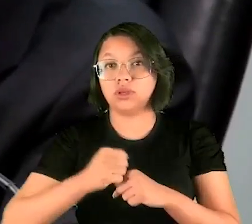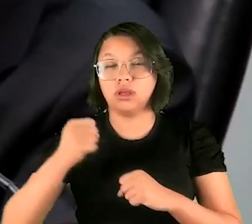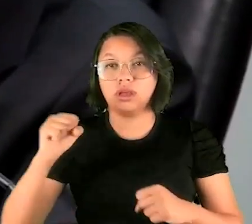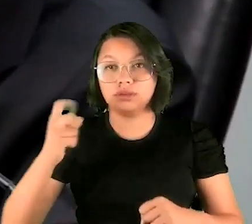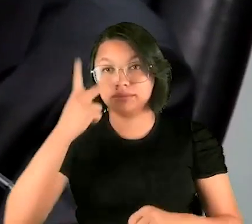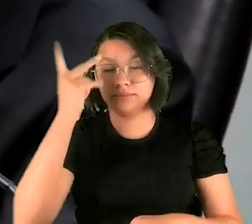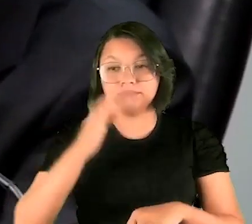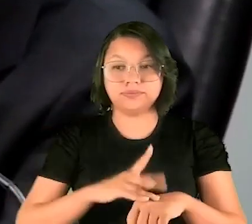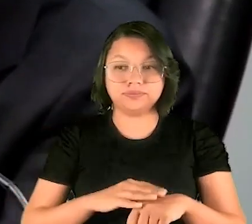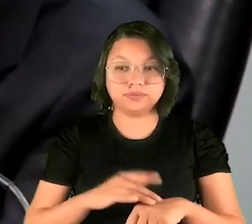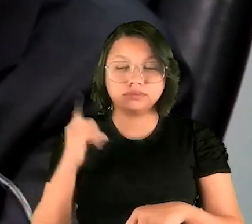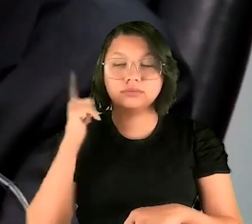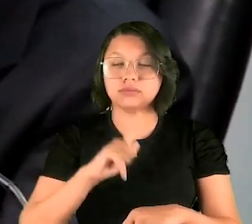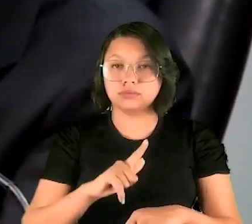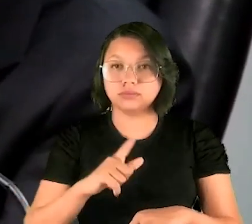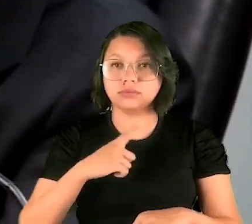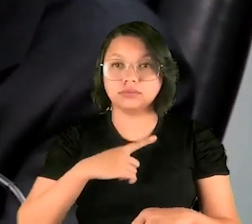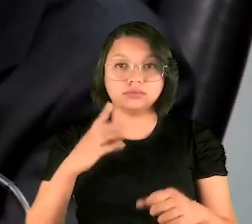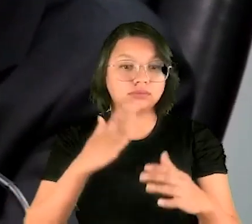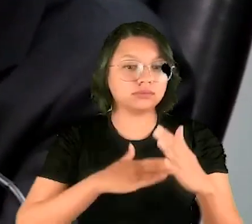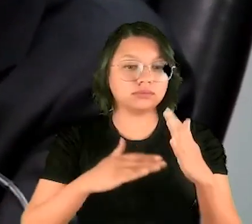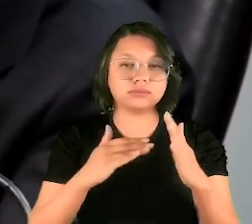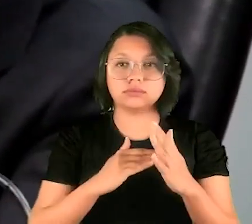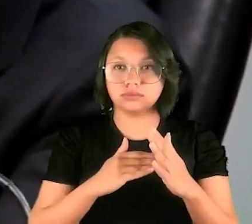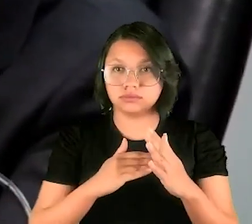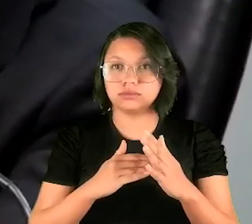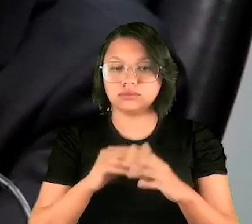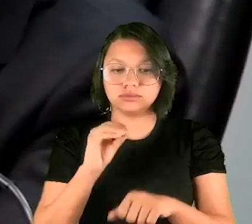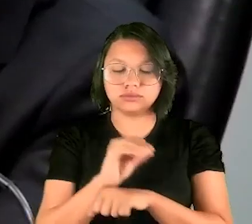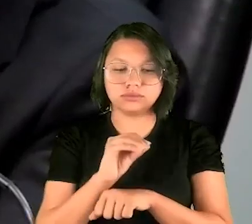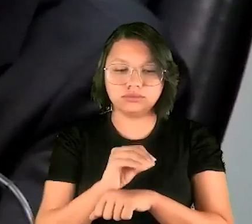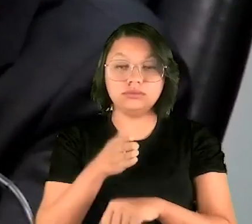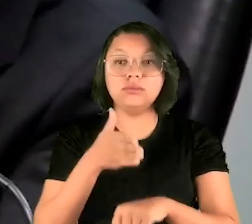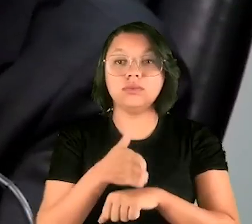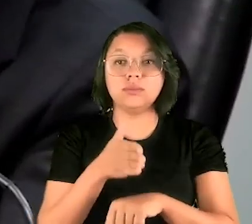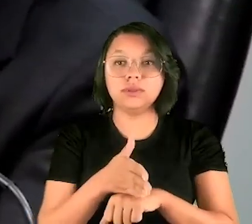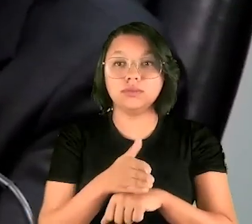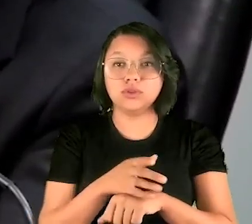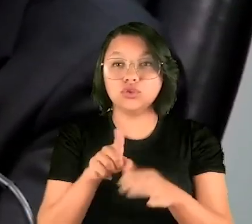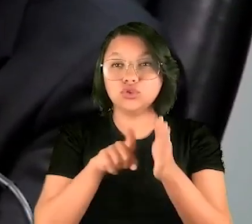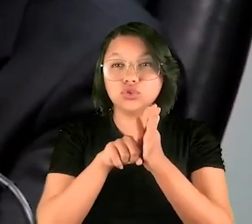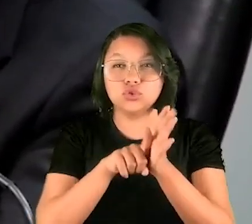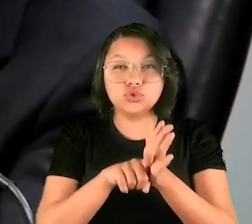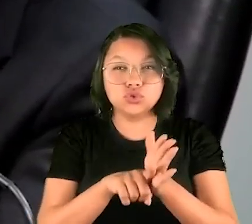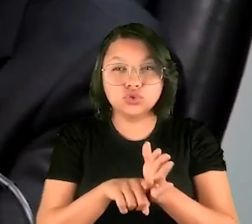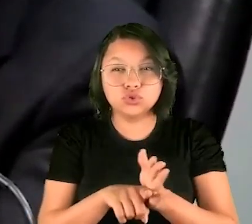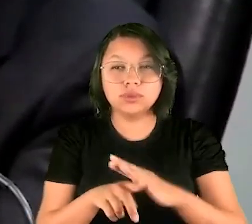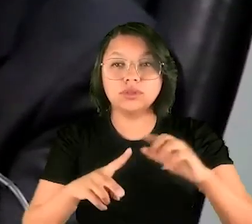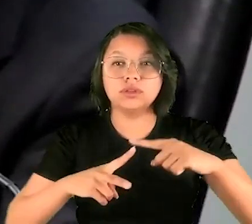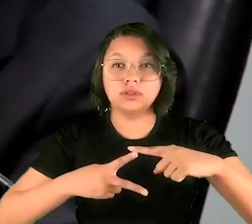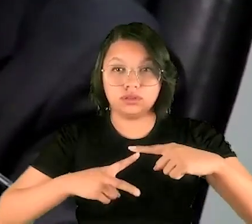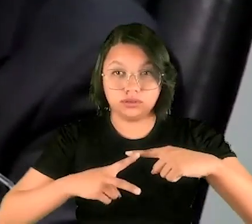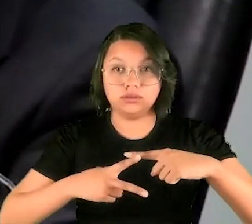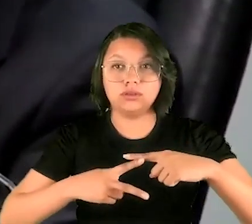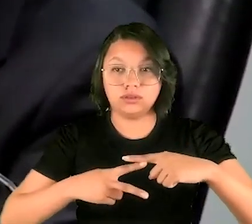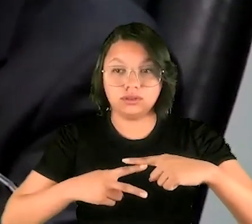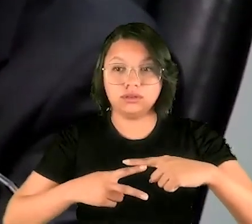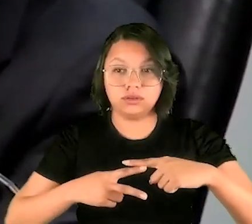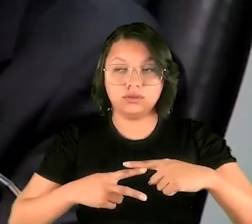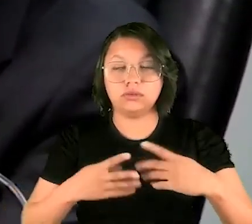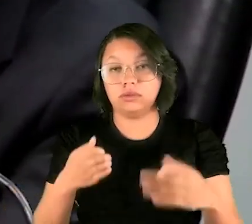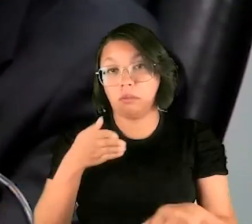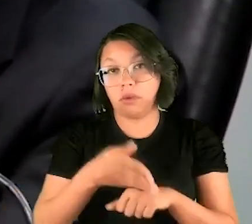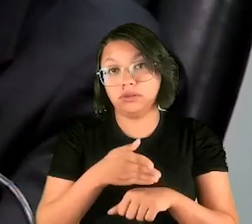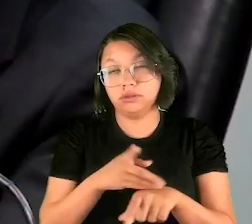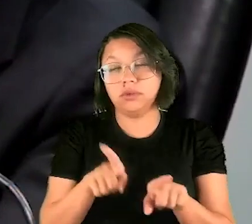conseguem receber todos esses tratamentos participando de pesquisa clínica. E, ao mesmo tempo, está gerando um legado de conhecimento que vai ser importante no futuro.